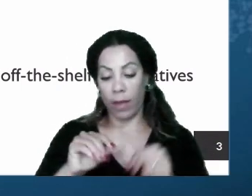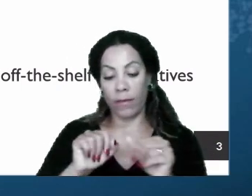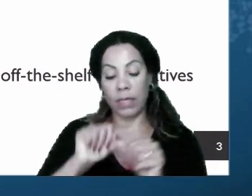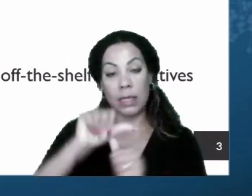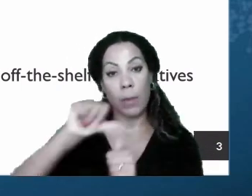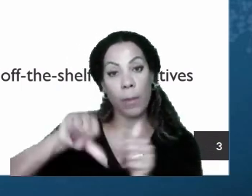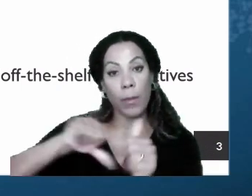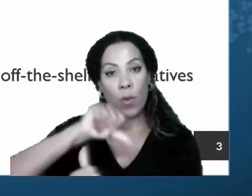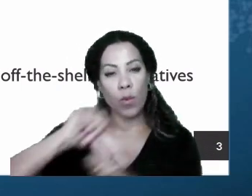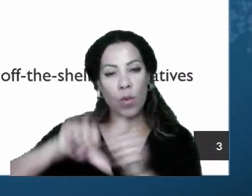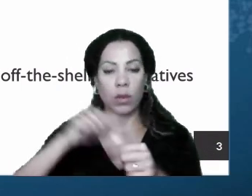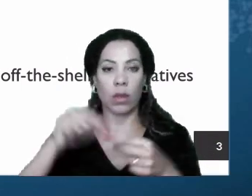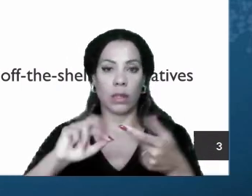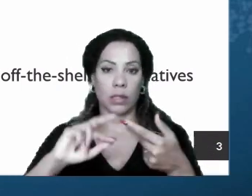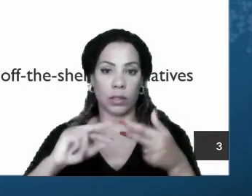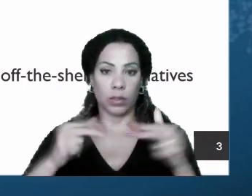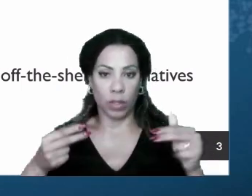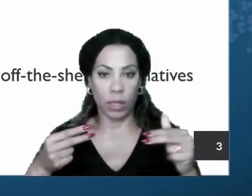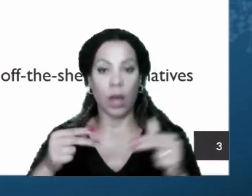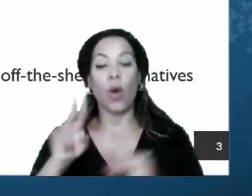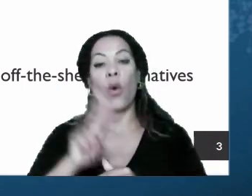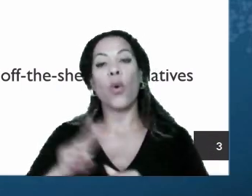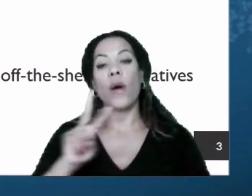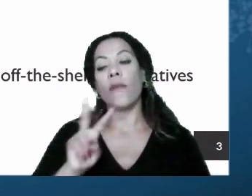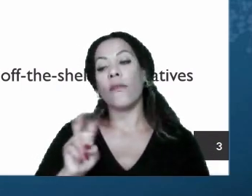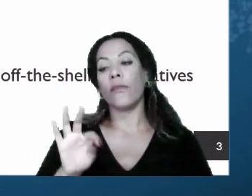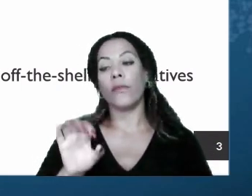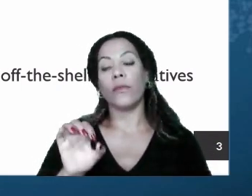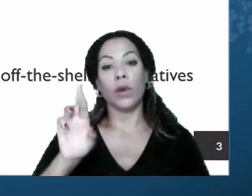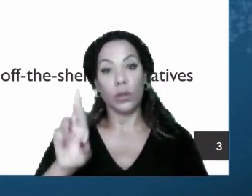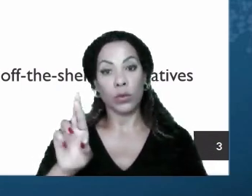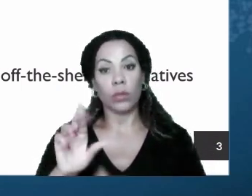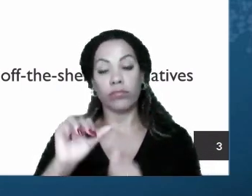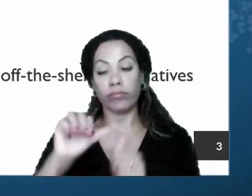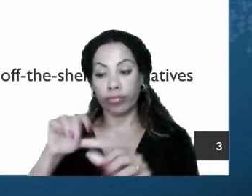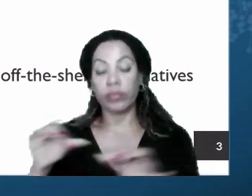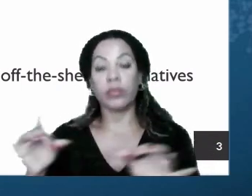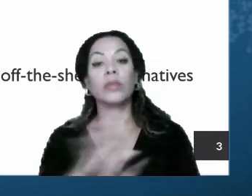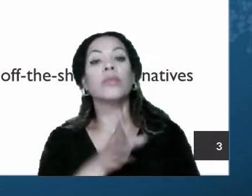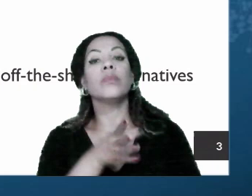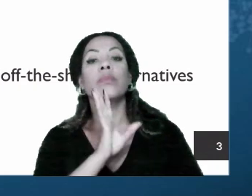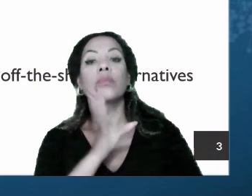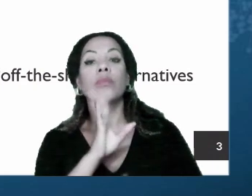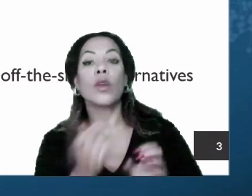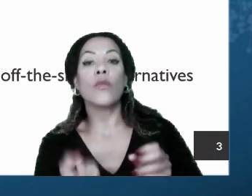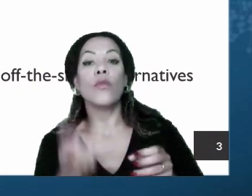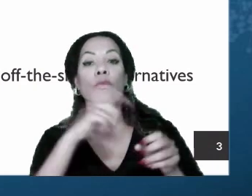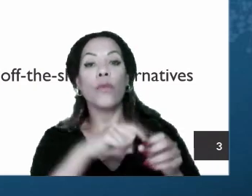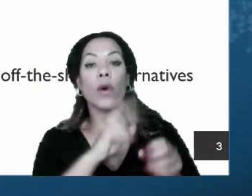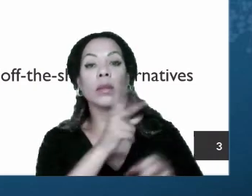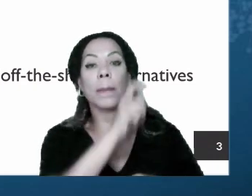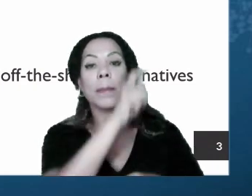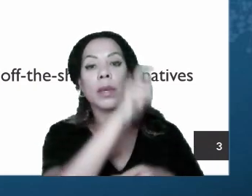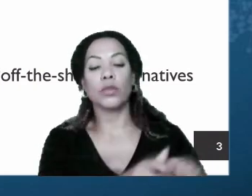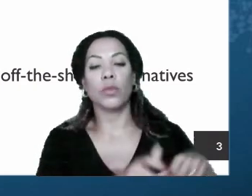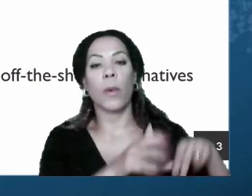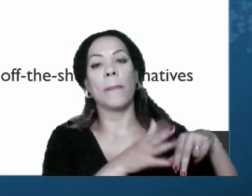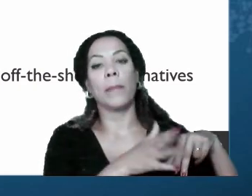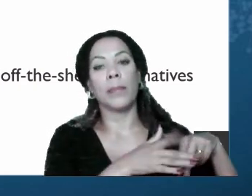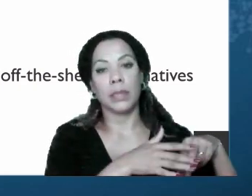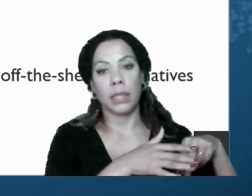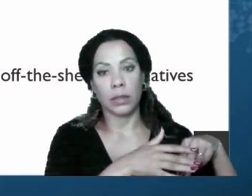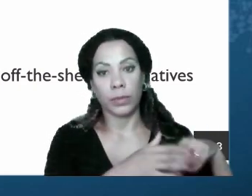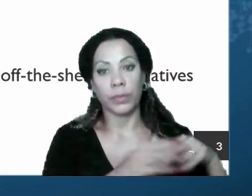alteração genética, e você usa os vetores e você reintroduz de volta para o paciente.